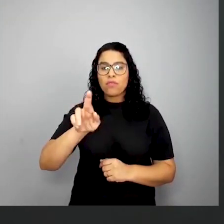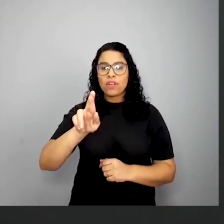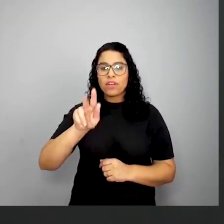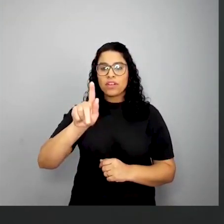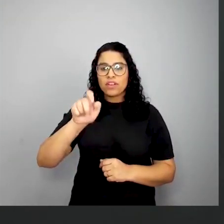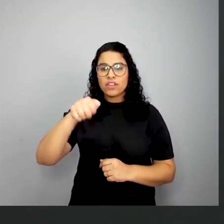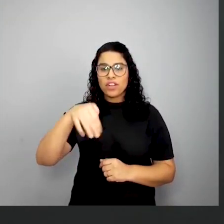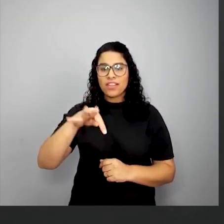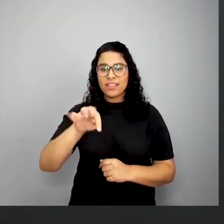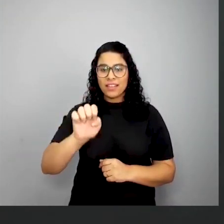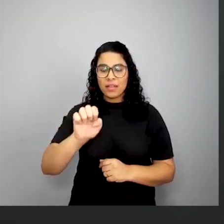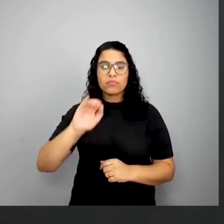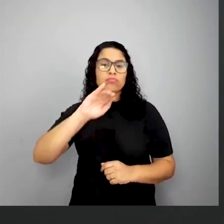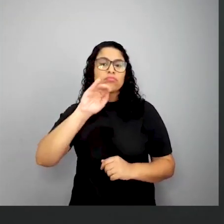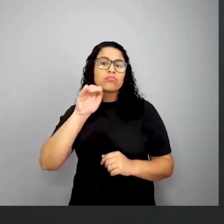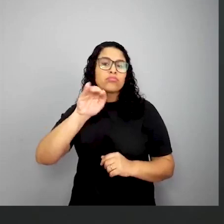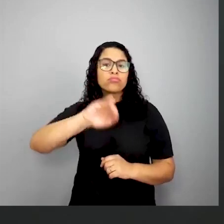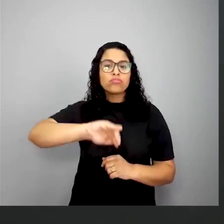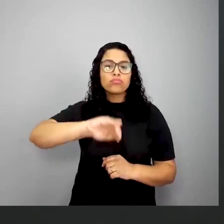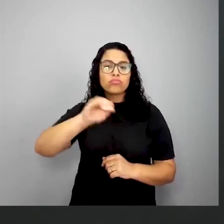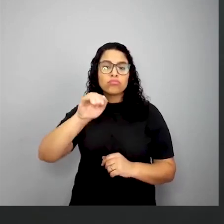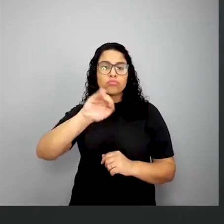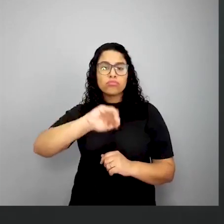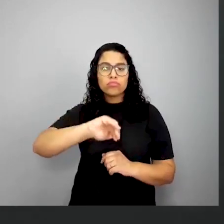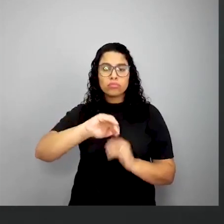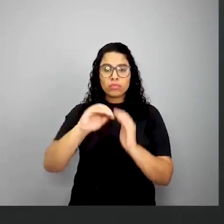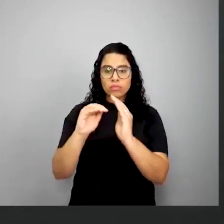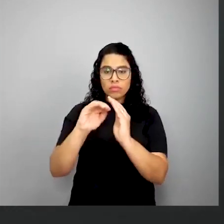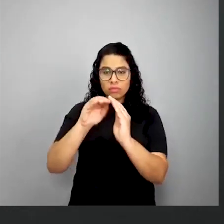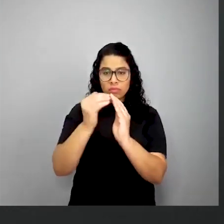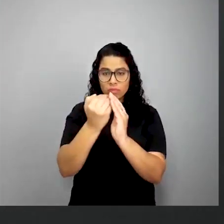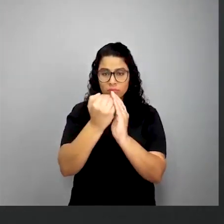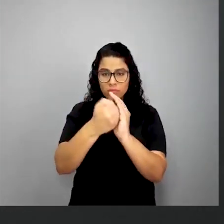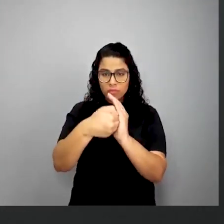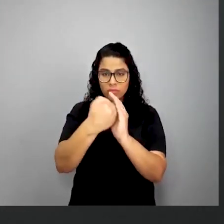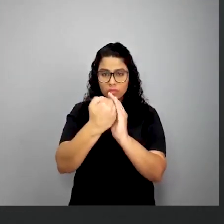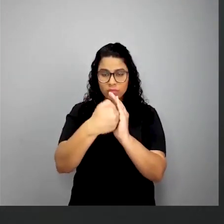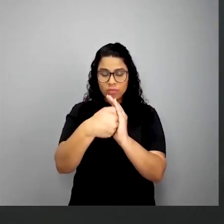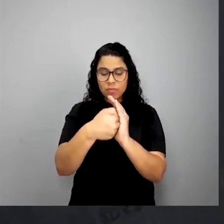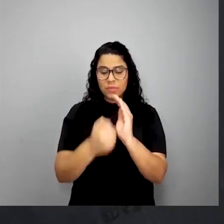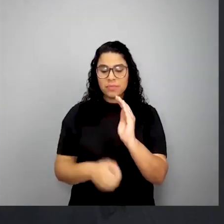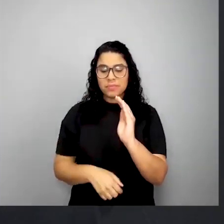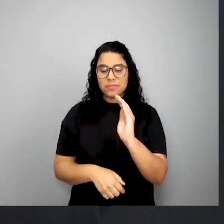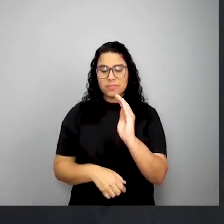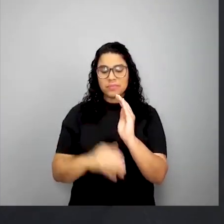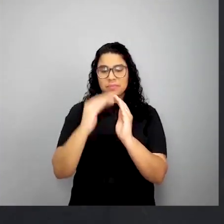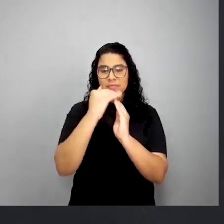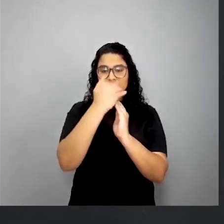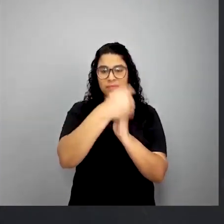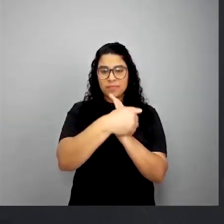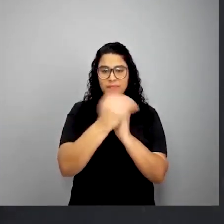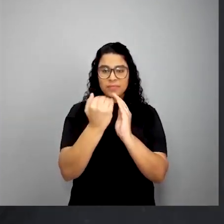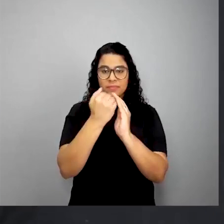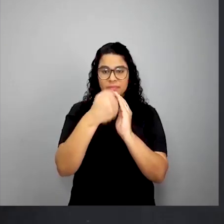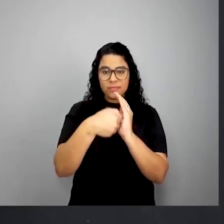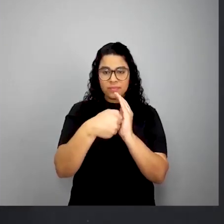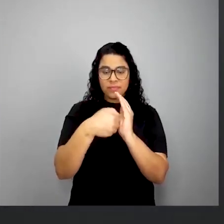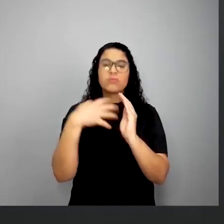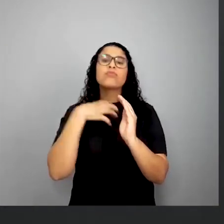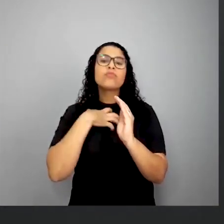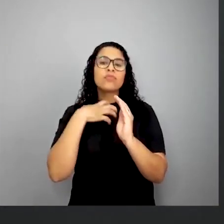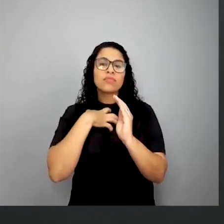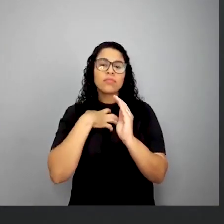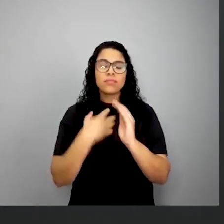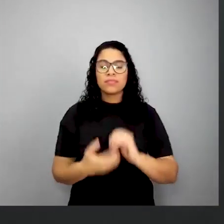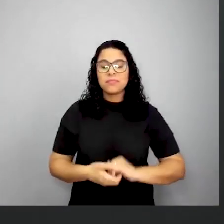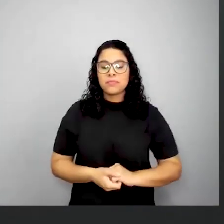formato é um formato convexo ou convergente. Então aqui, ó, lente, córnea, elas têm esse formato.